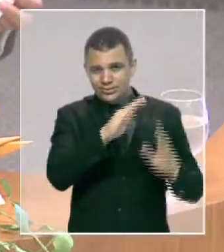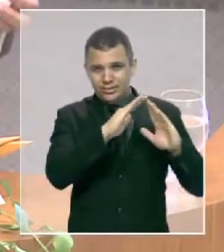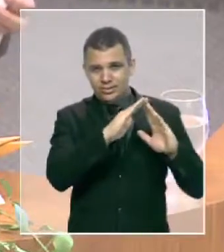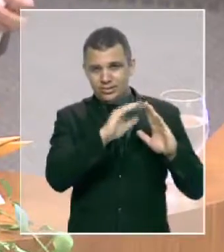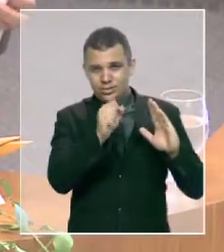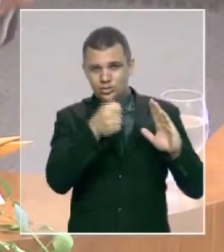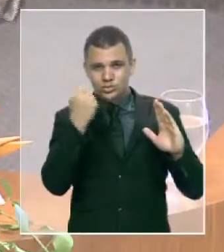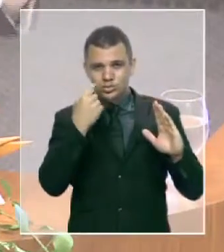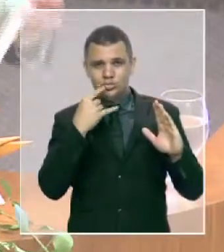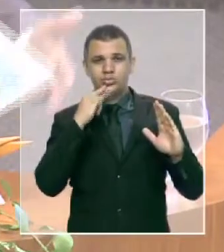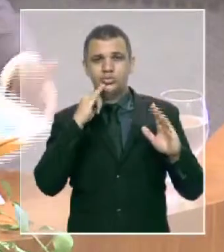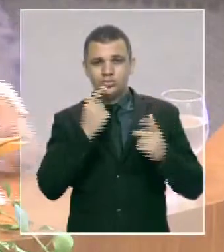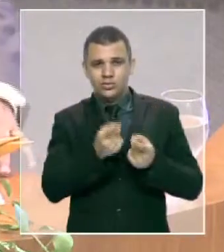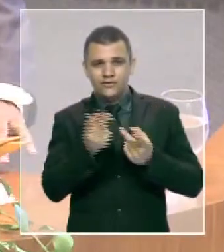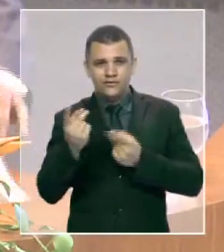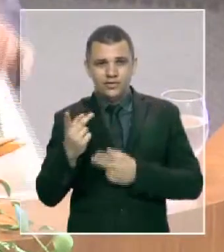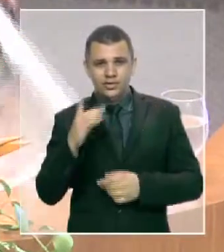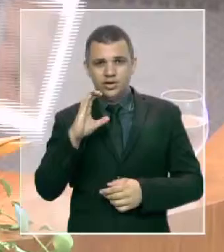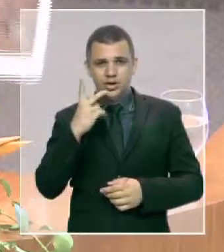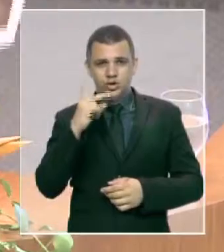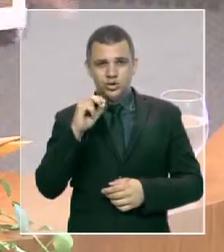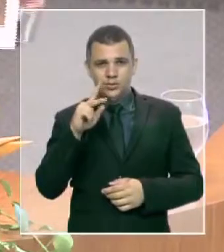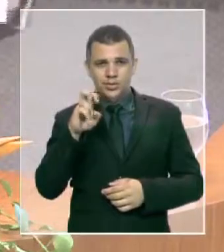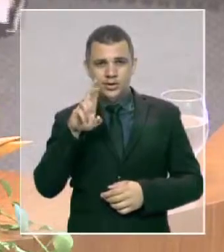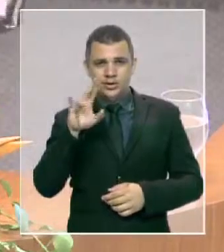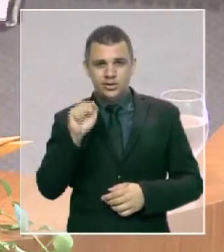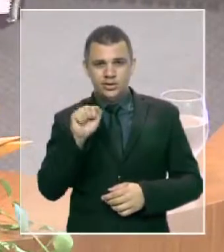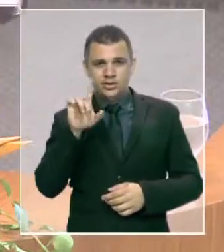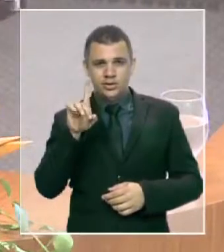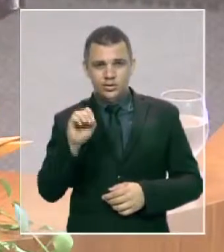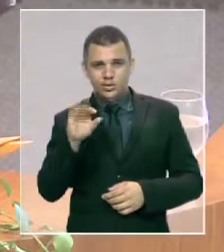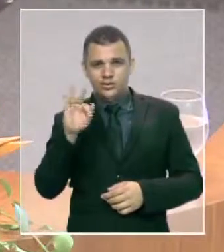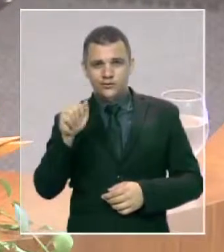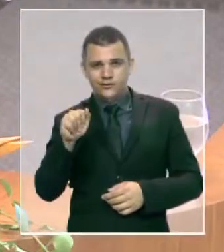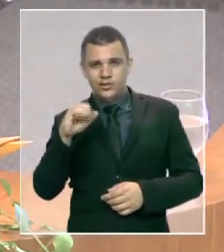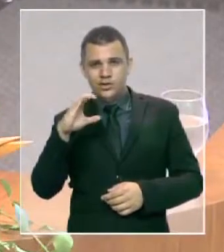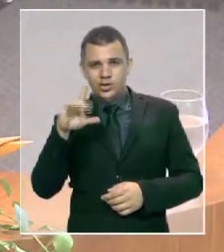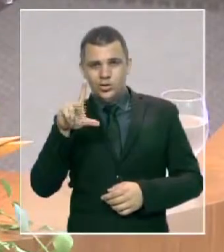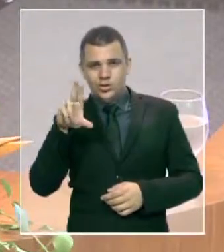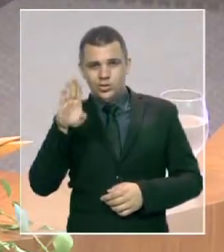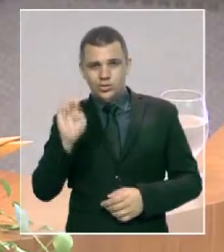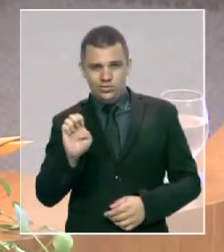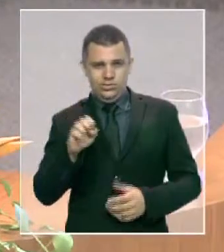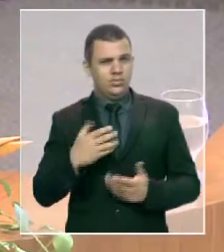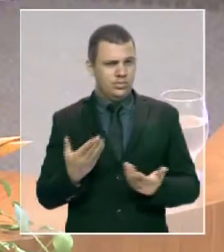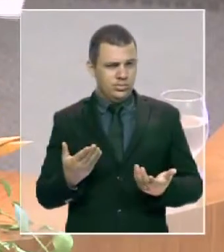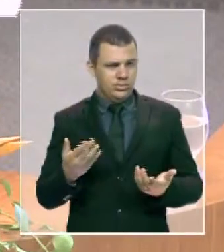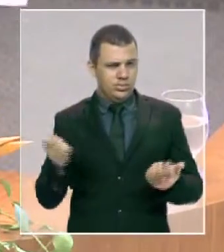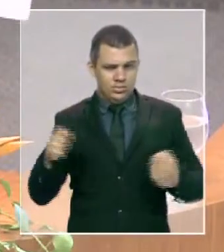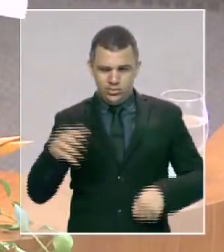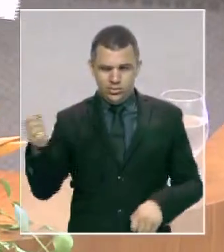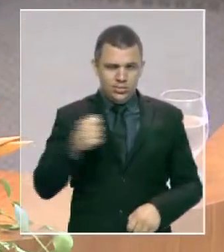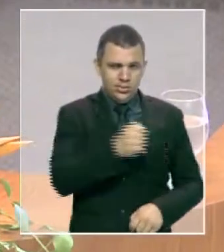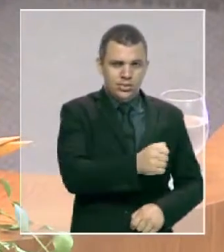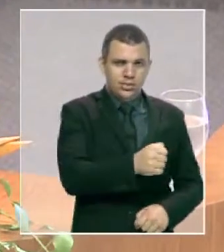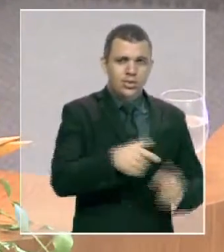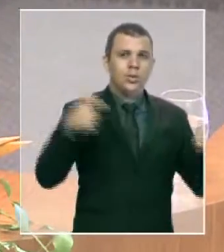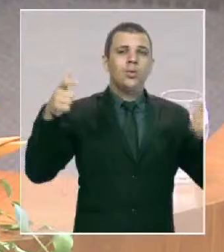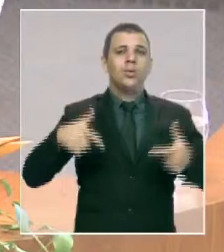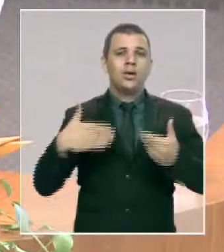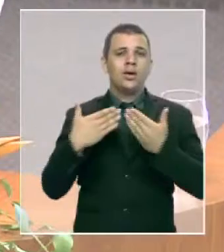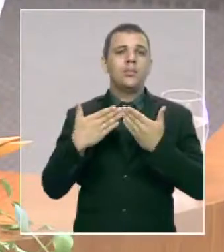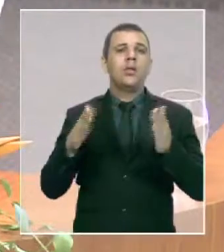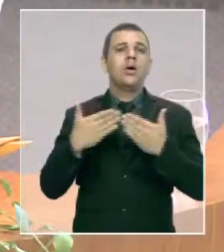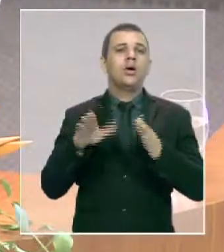a choperia do fã-clube, onde o acesso para a escola é uma cancela, ou uma